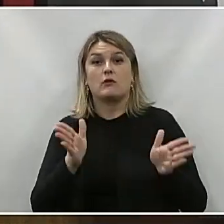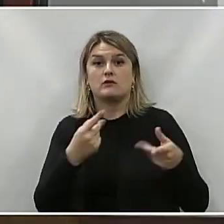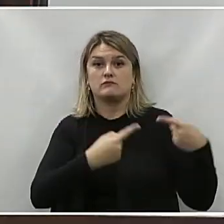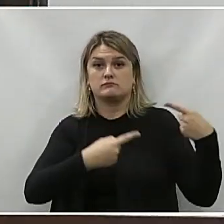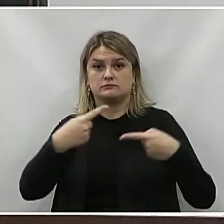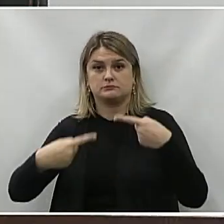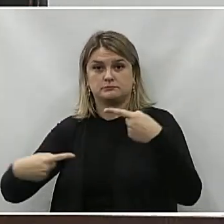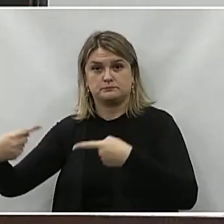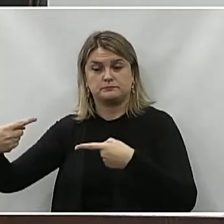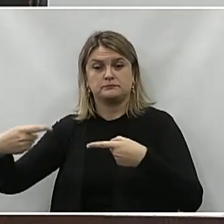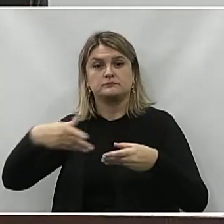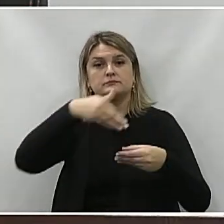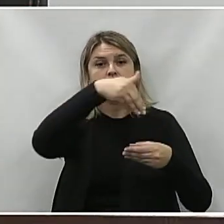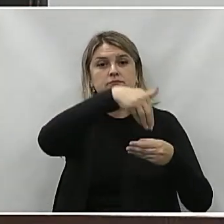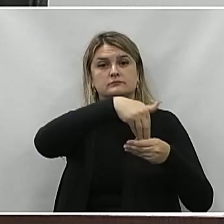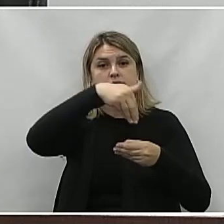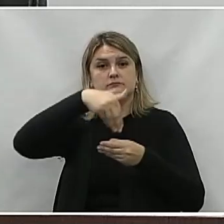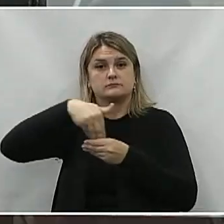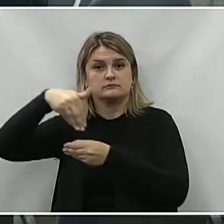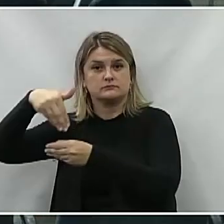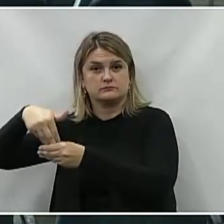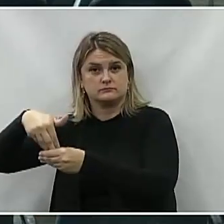Em discussão